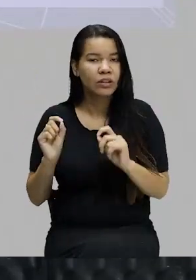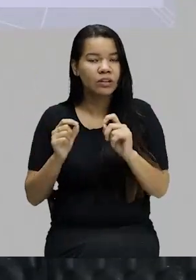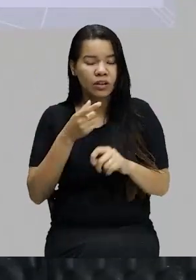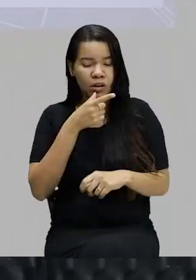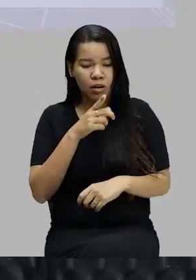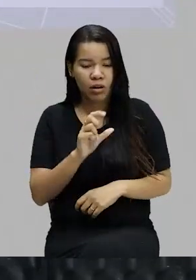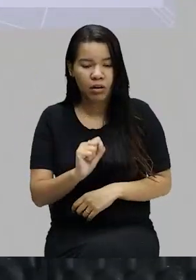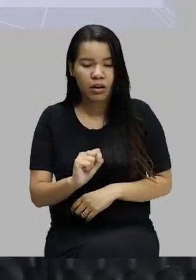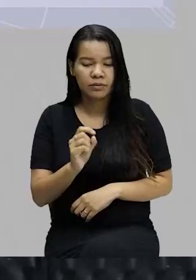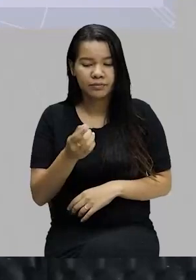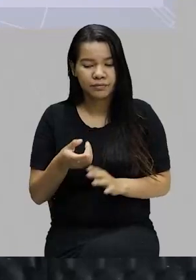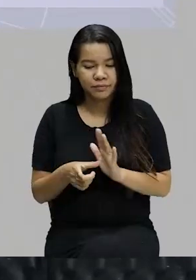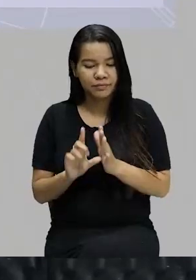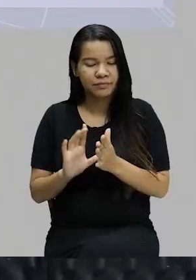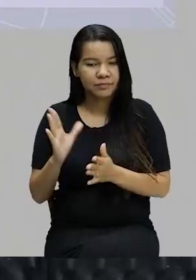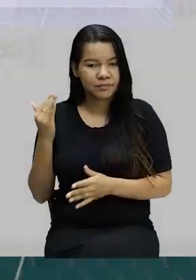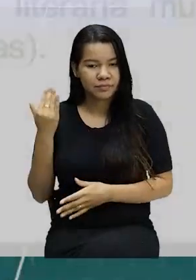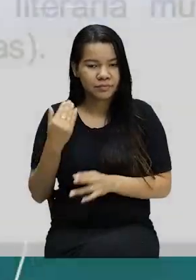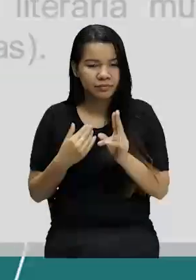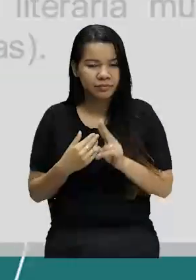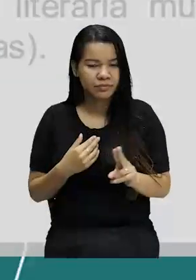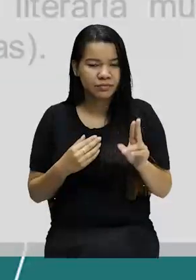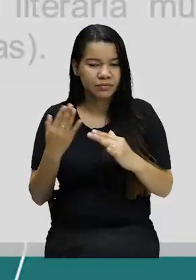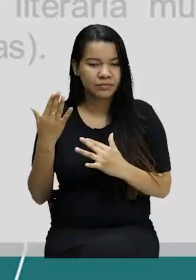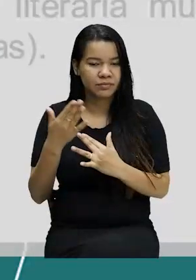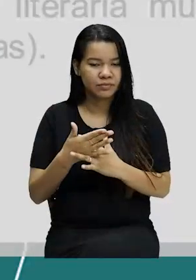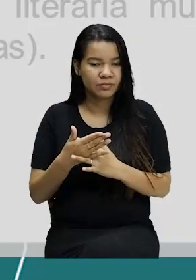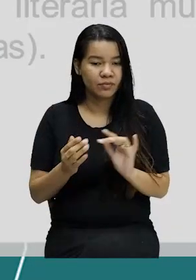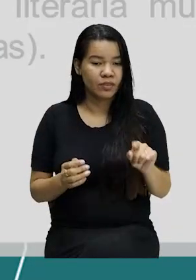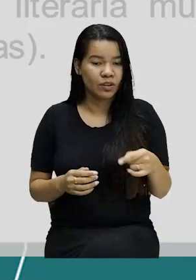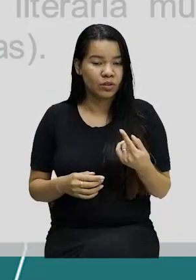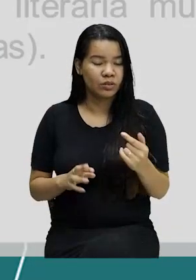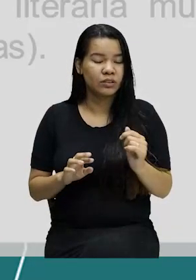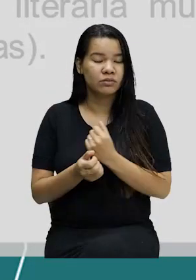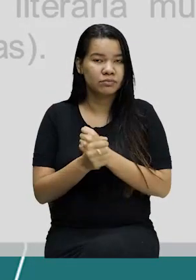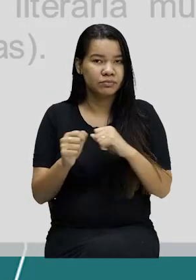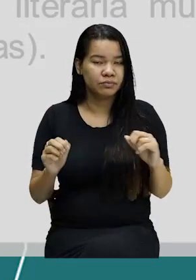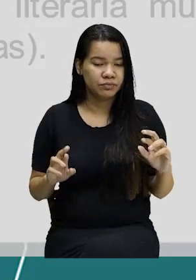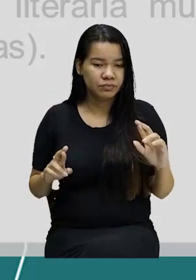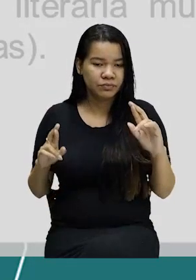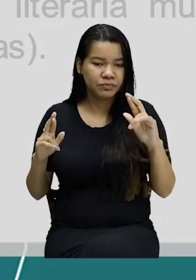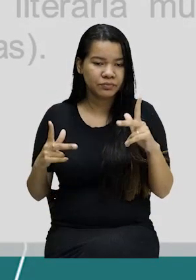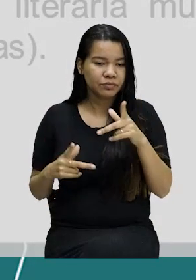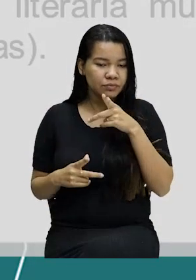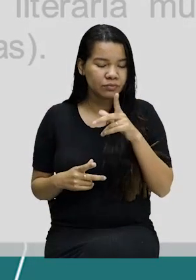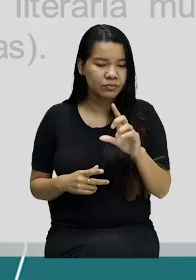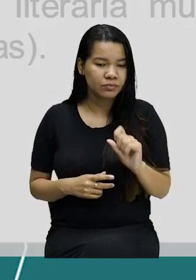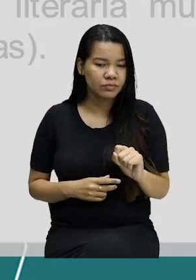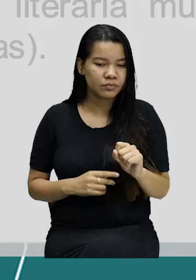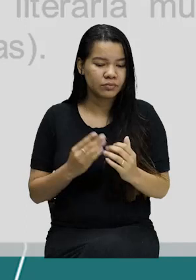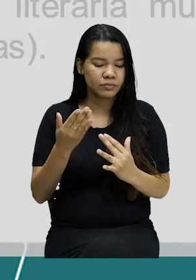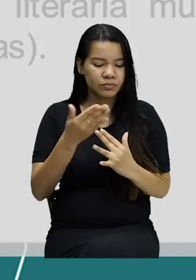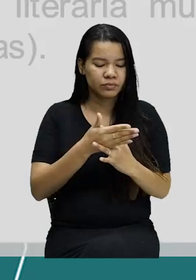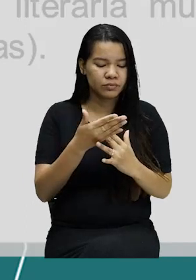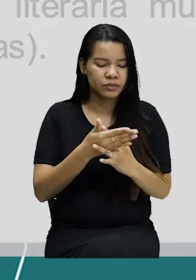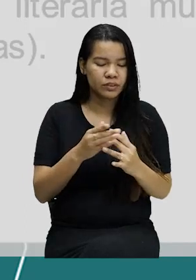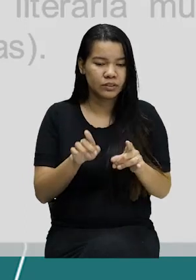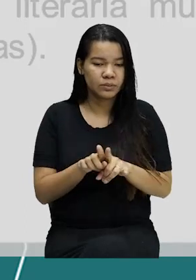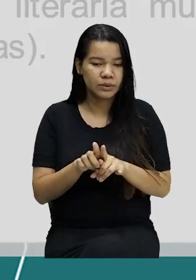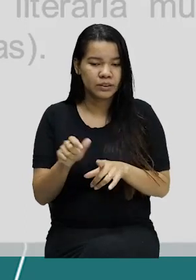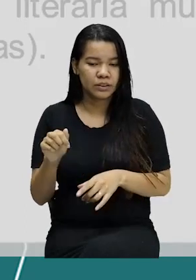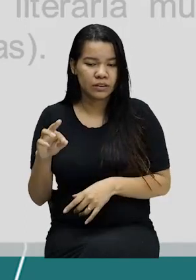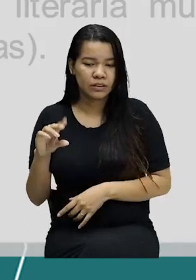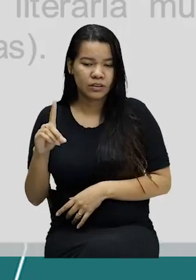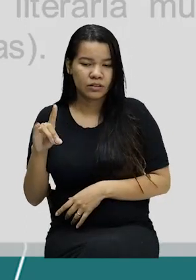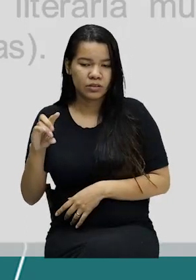anterior que era adotada no barroco. Outra grande diferença entre a linguagem do barroco e do arcadismo é que, enquanto